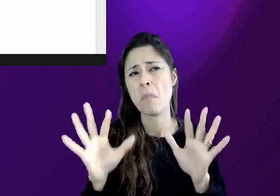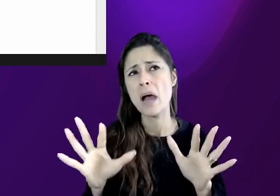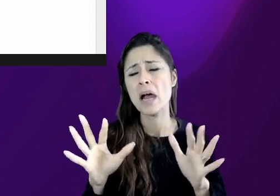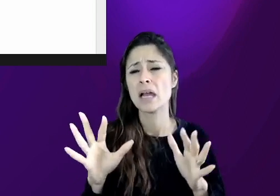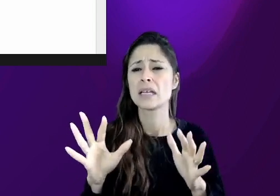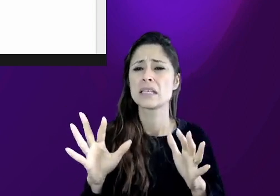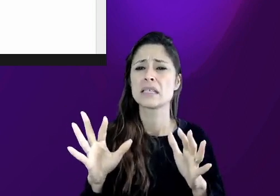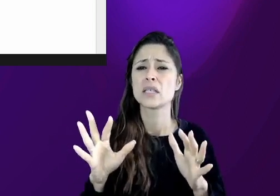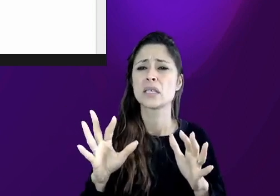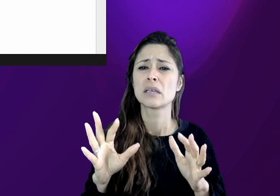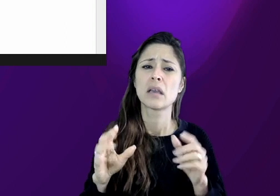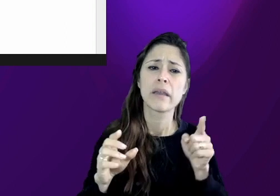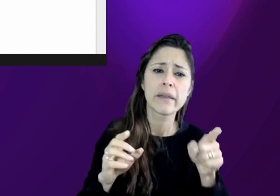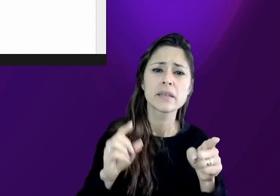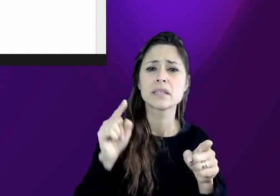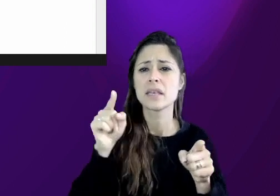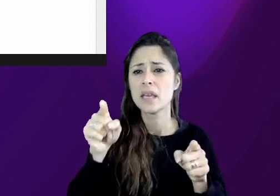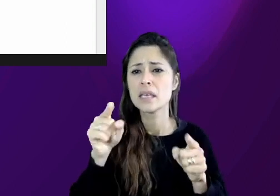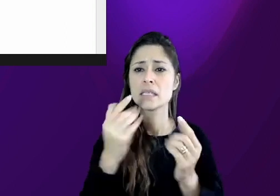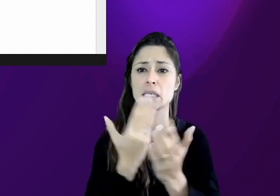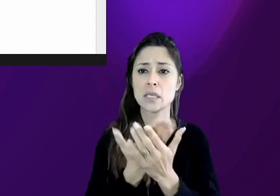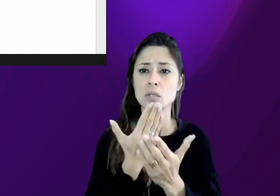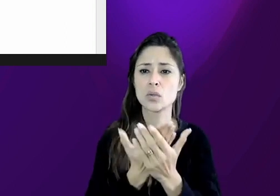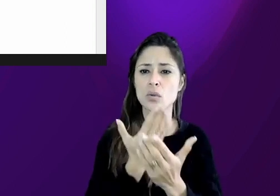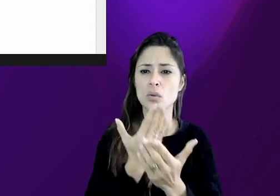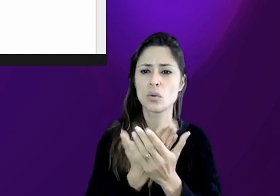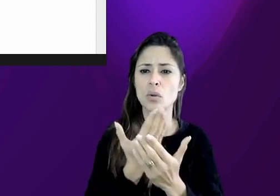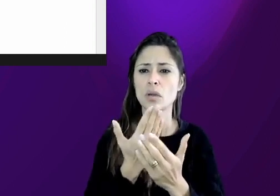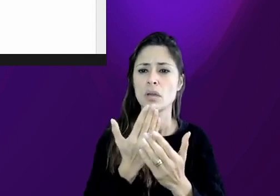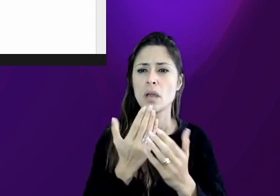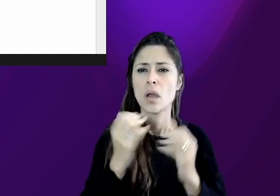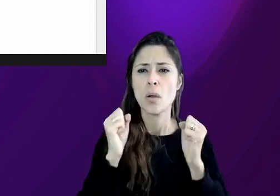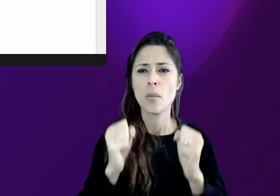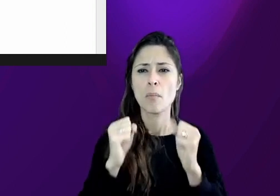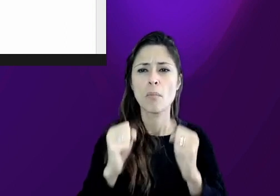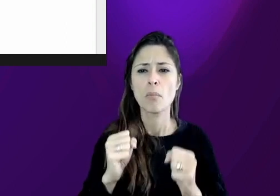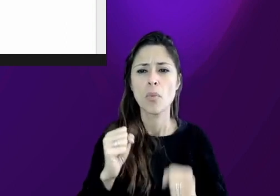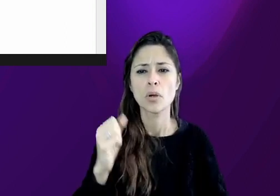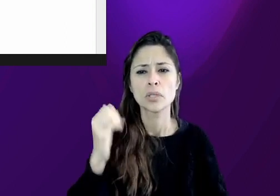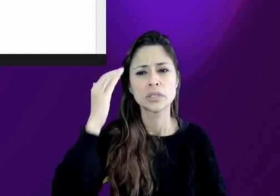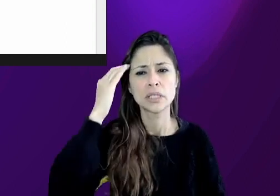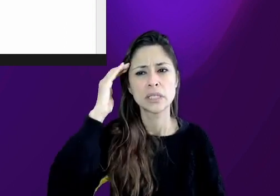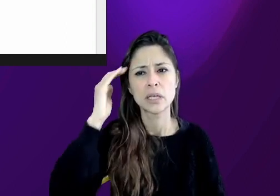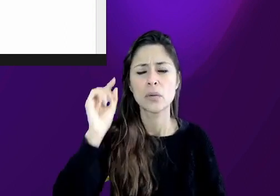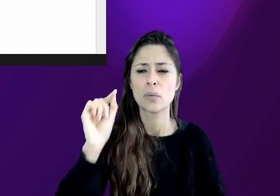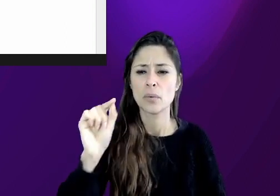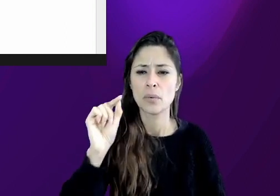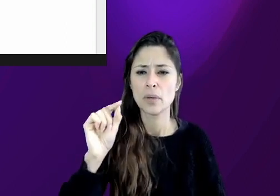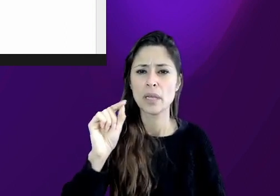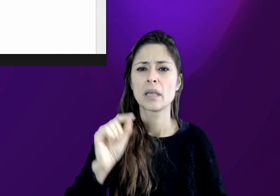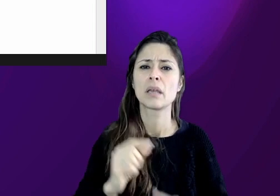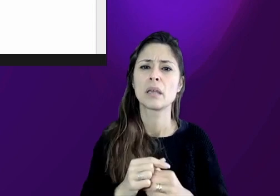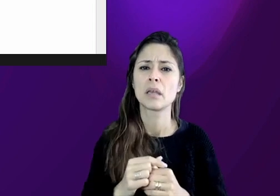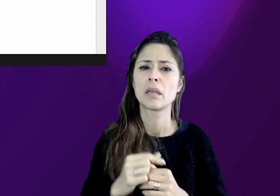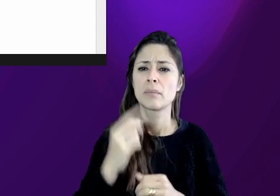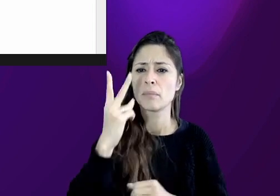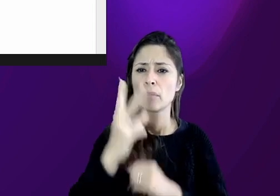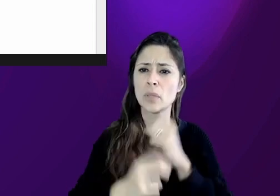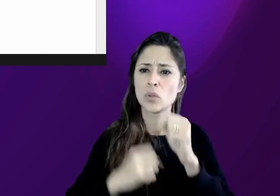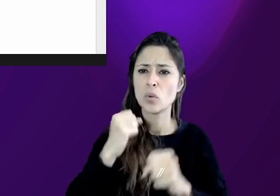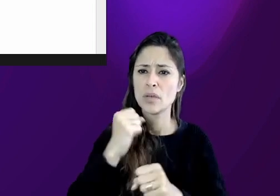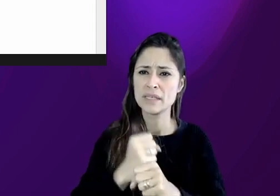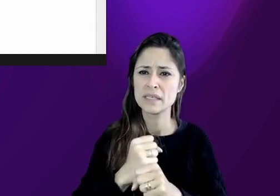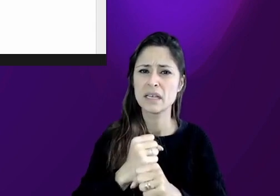verdade, nesse estudo, o endpoint tinha que ser overall survival maior de 58% em 2 anos, e nenhum dos braços